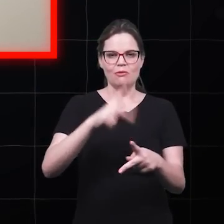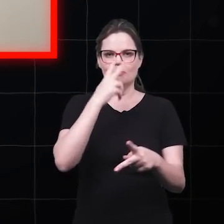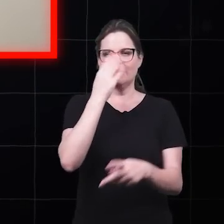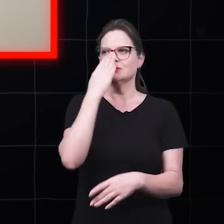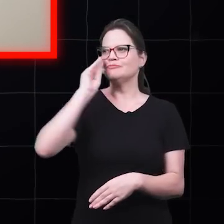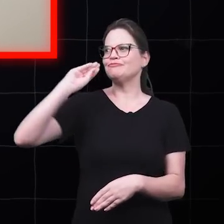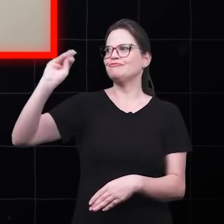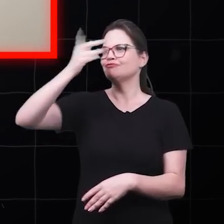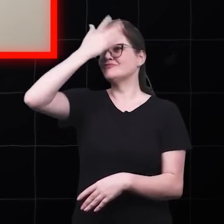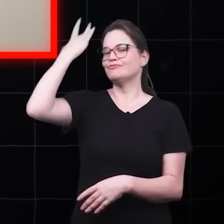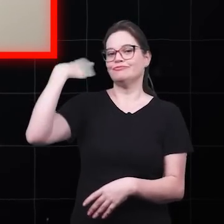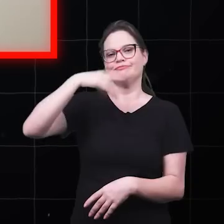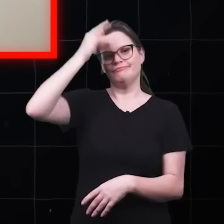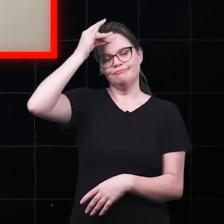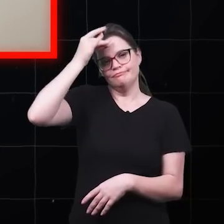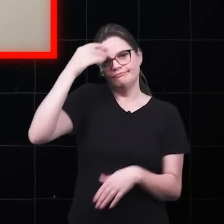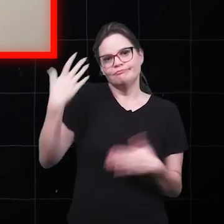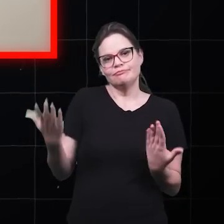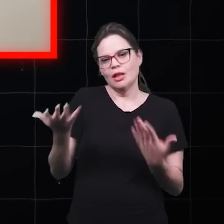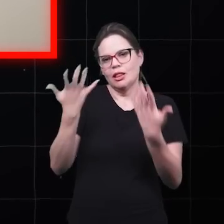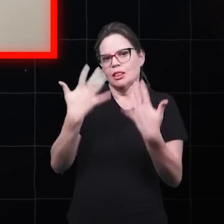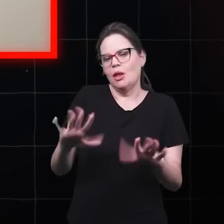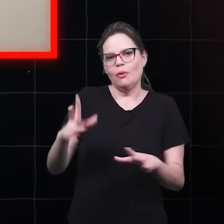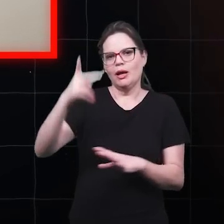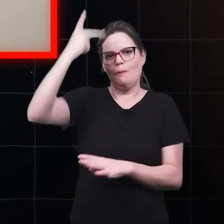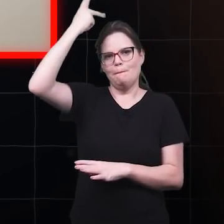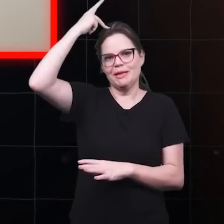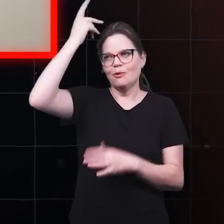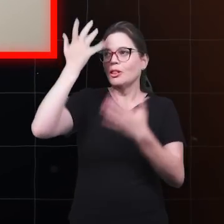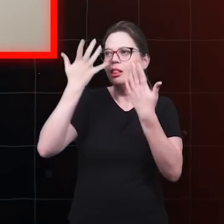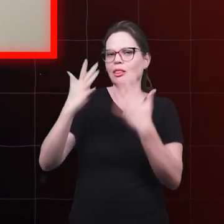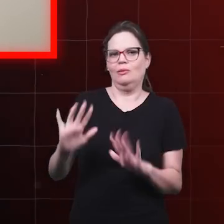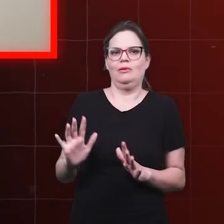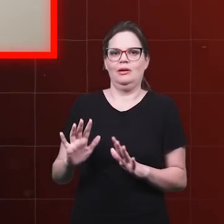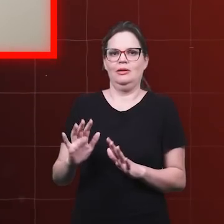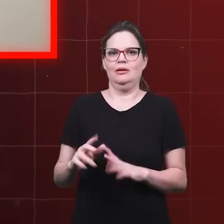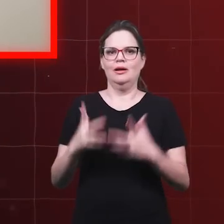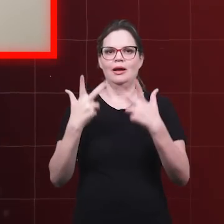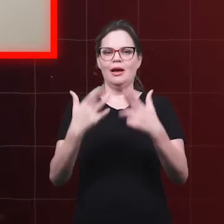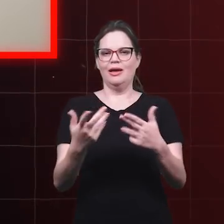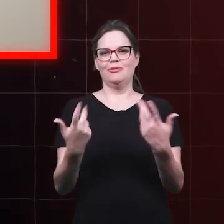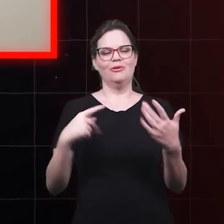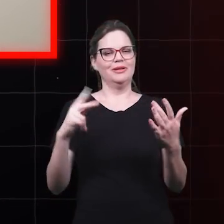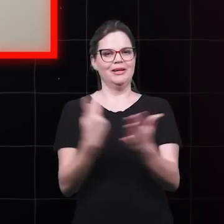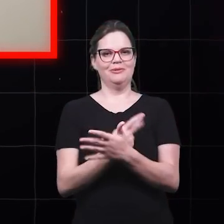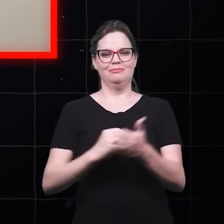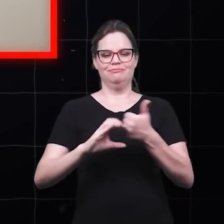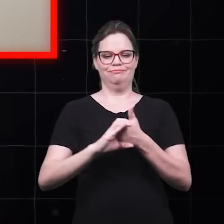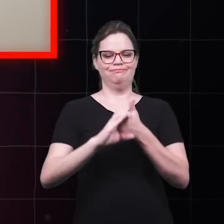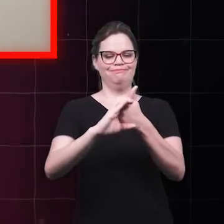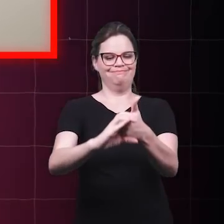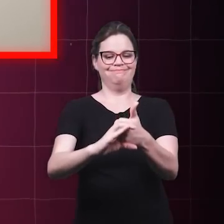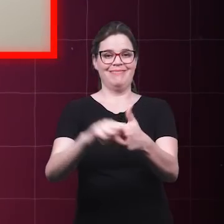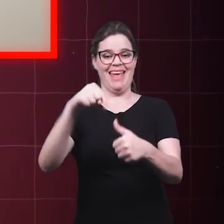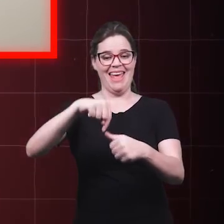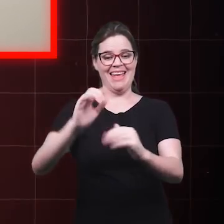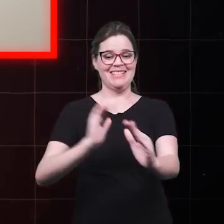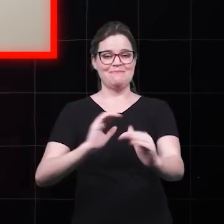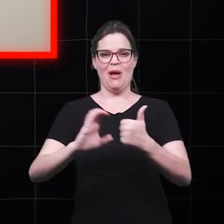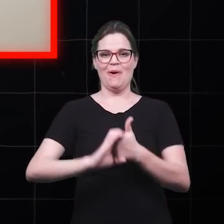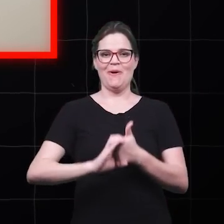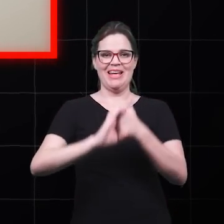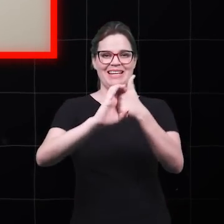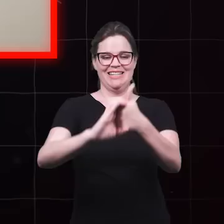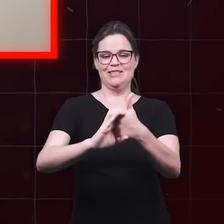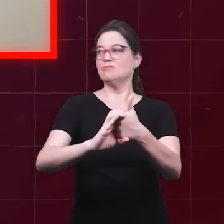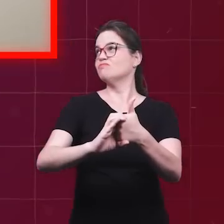nós podemos ver nitidamente sobre o aspecto do cristianismo, que deixou de ser conduzido pelo